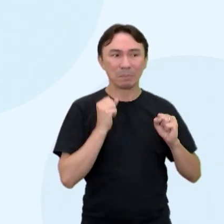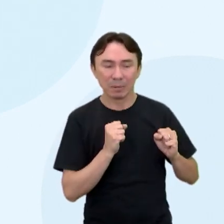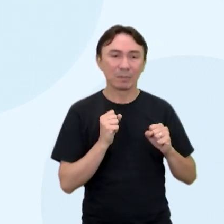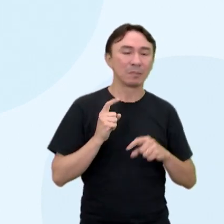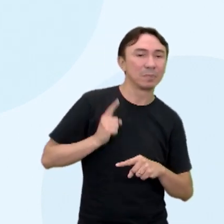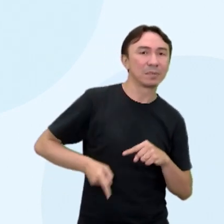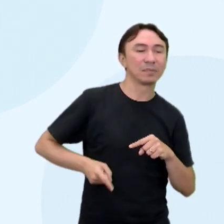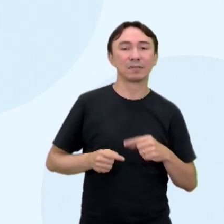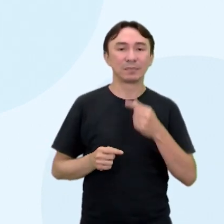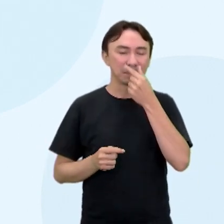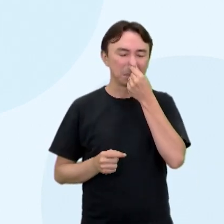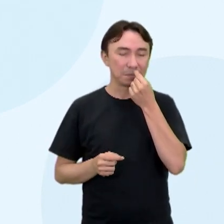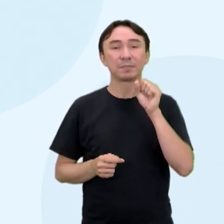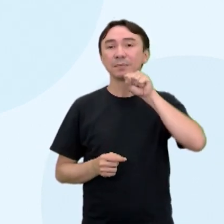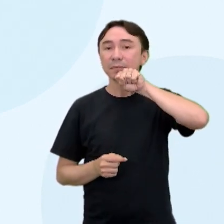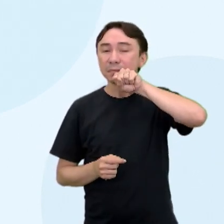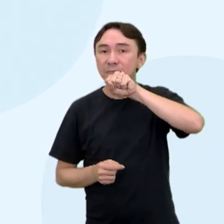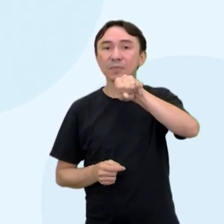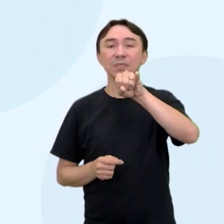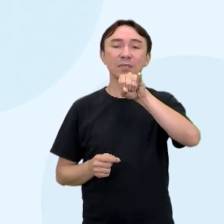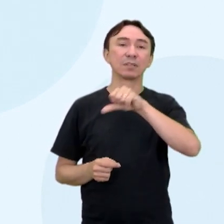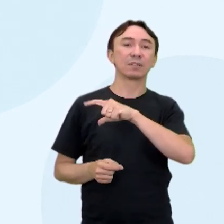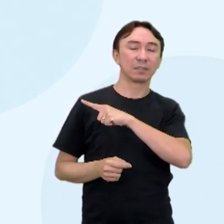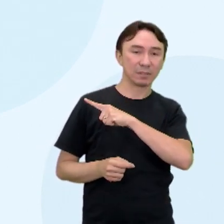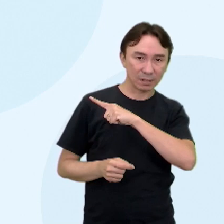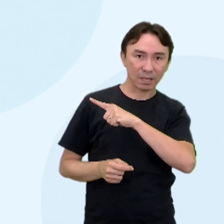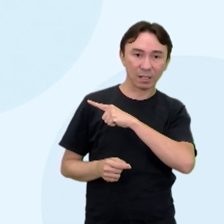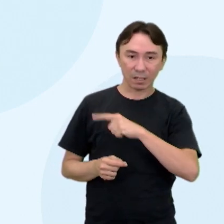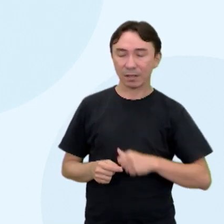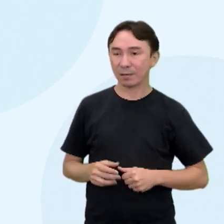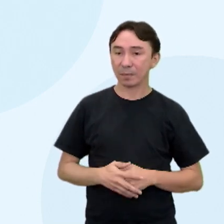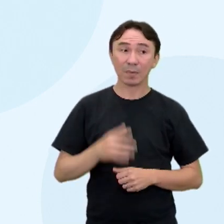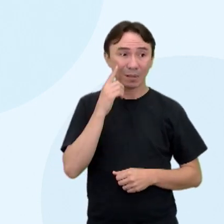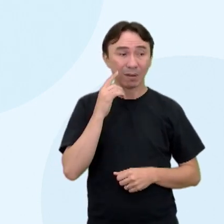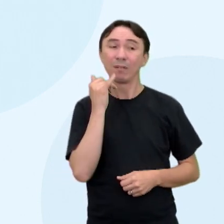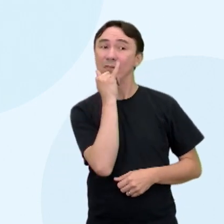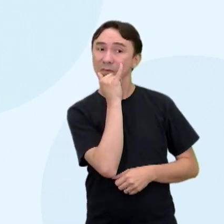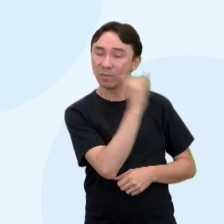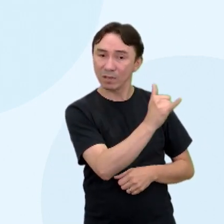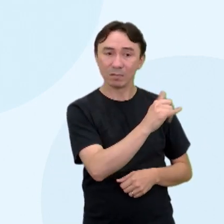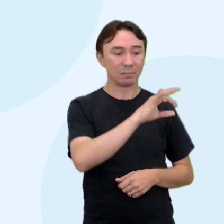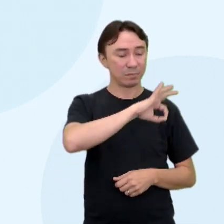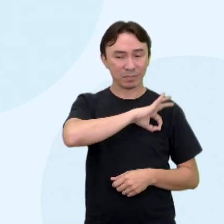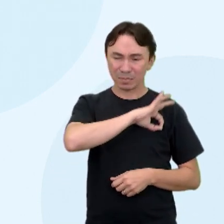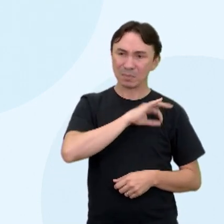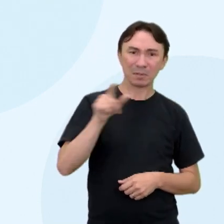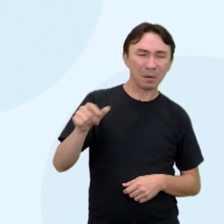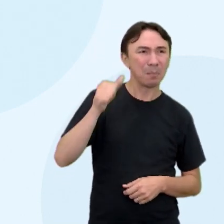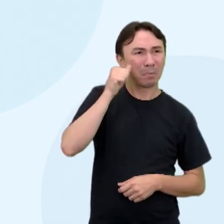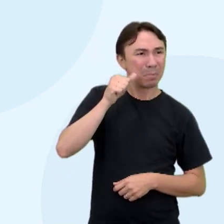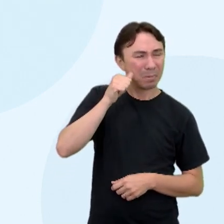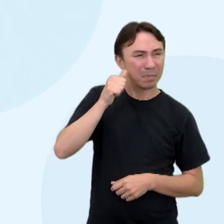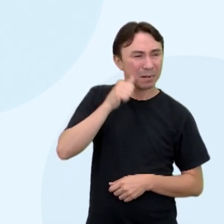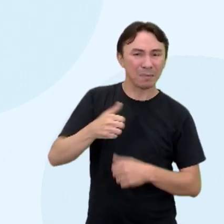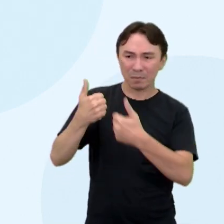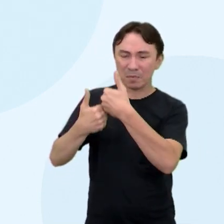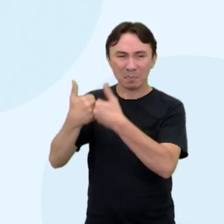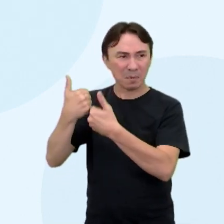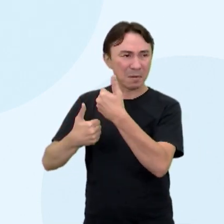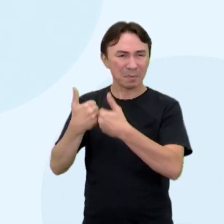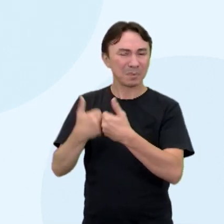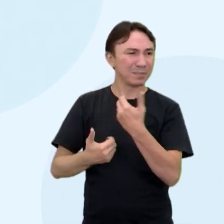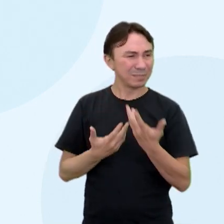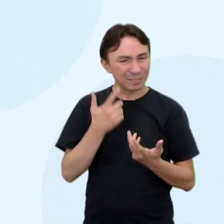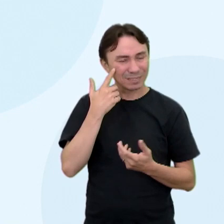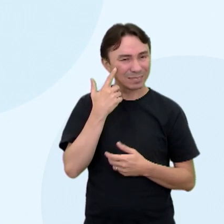houvesse denúncia, né, a polícia ia lá verificar que tinha mulher jogando futebol. Né? Se não houvesse